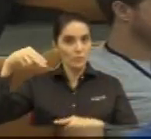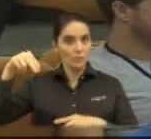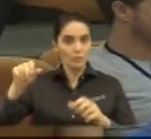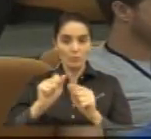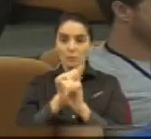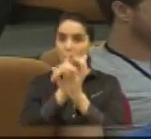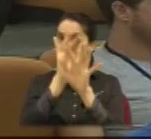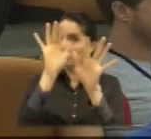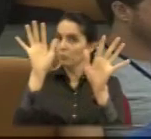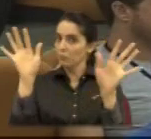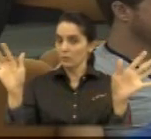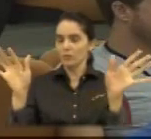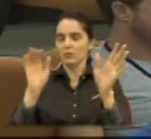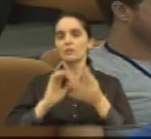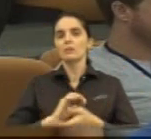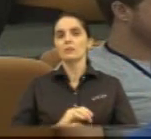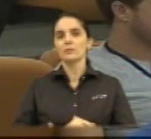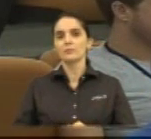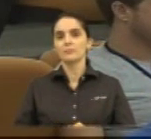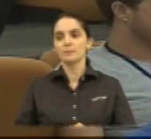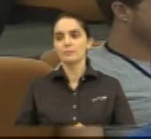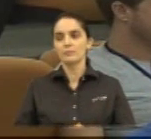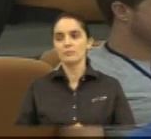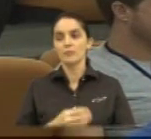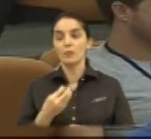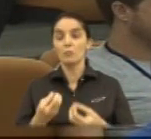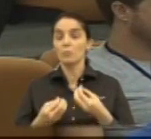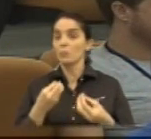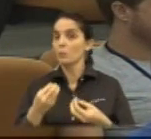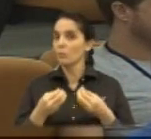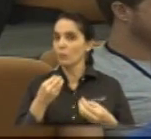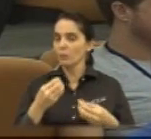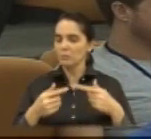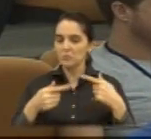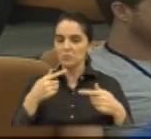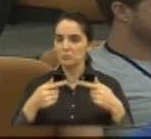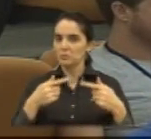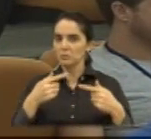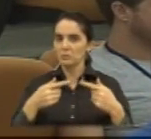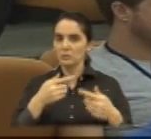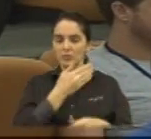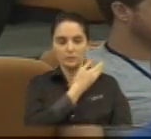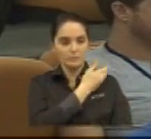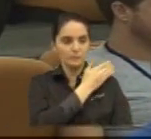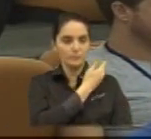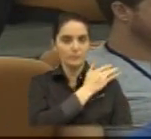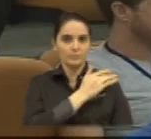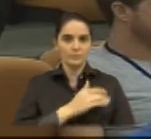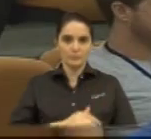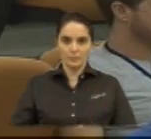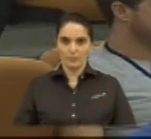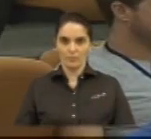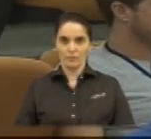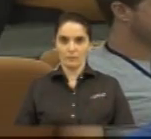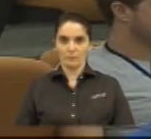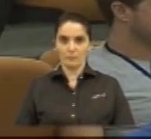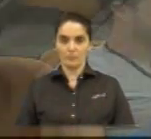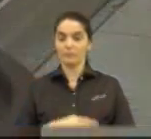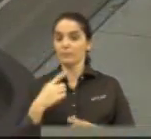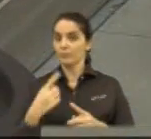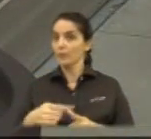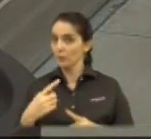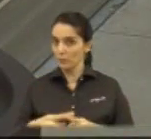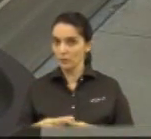na minha opinião, na forma de discutir a discriminação no nosso país. Porque parte